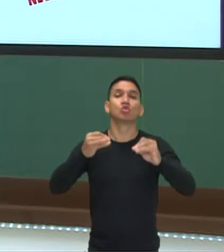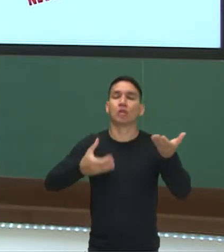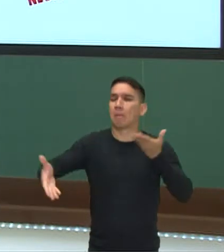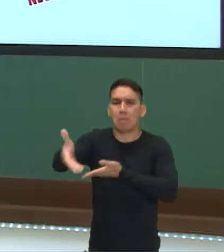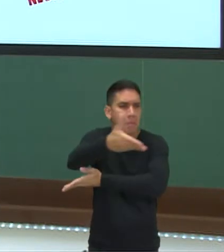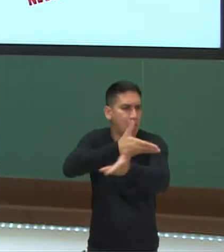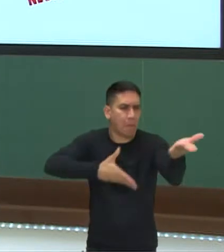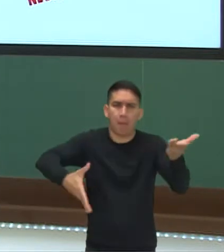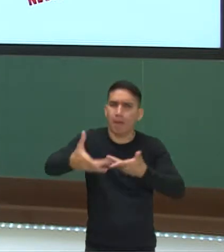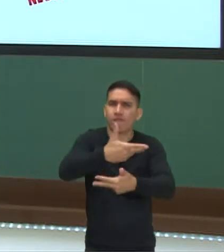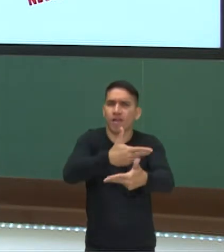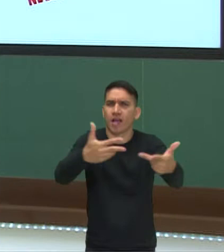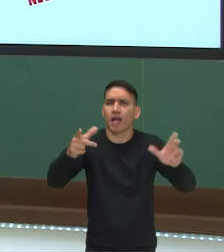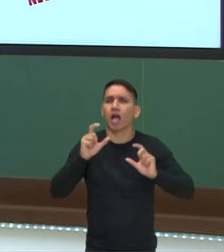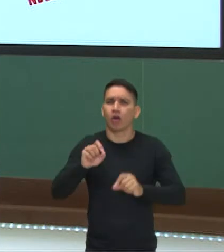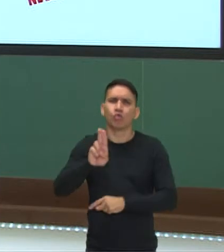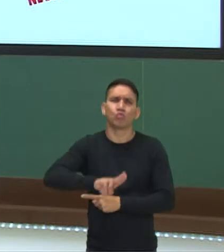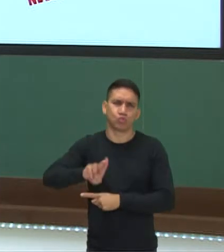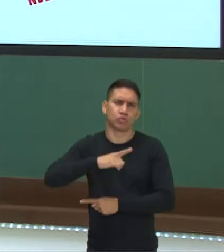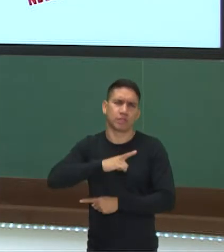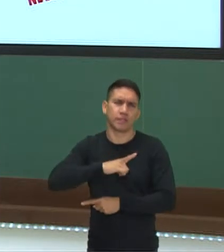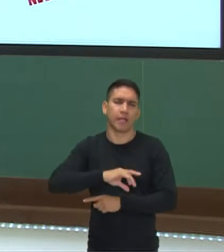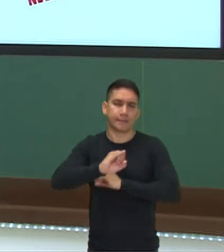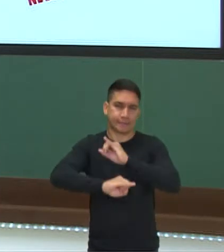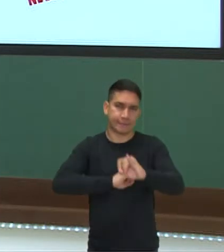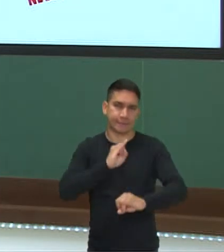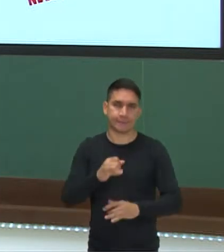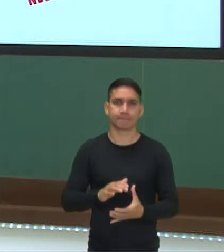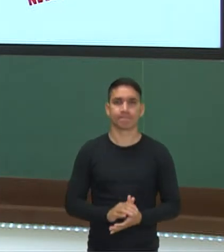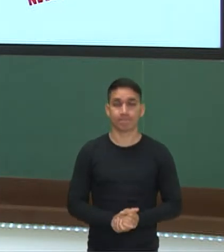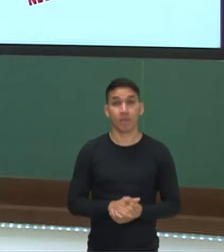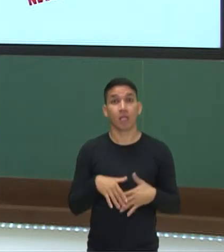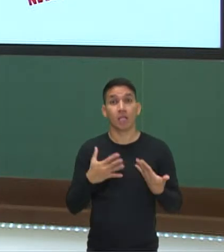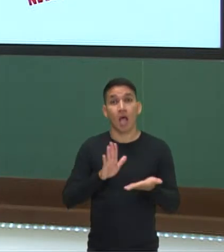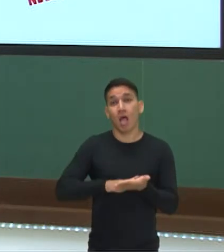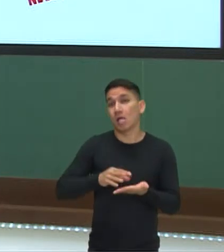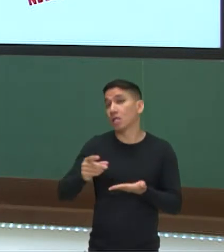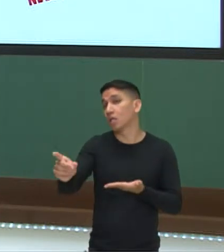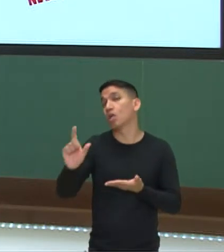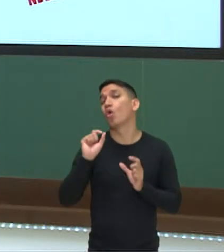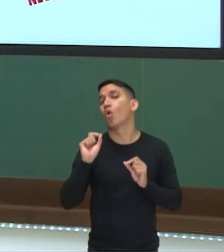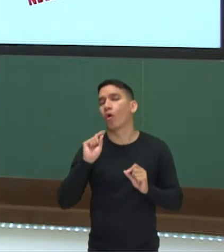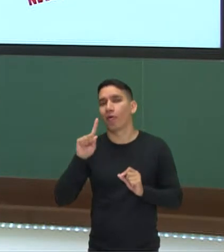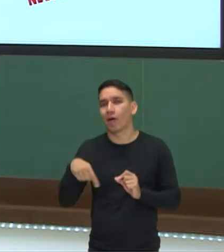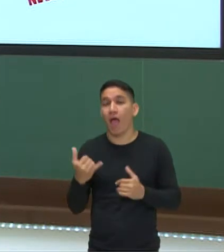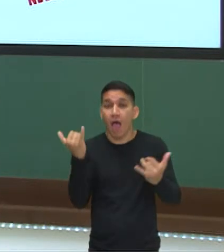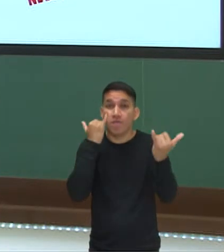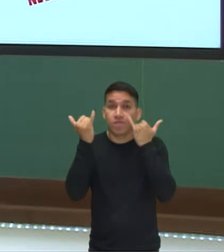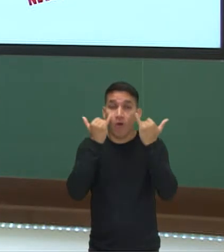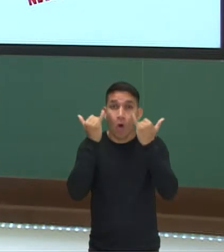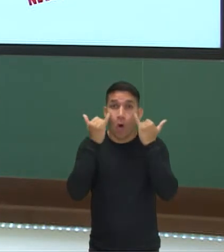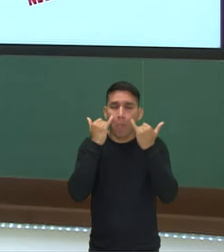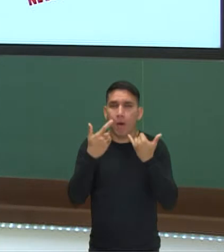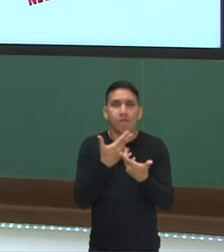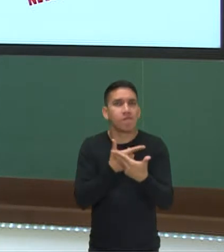compartilhado muitas vezes, principalmente na internet. E o senso comum são informações